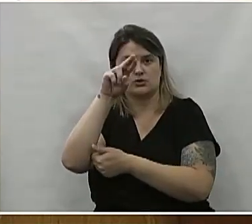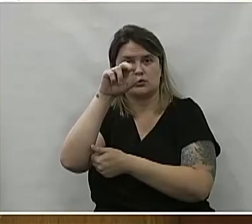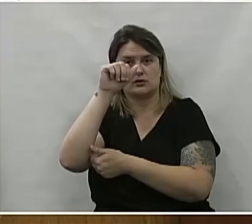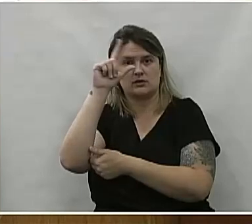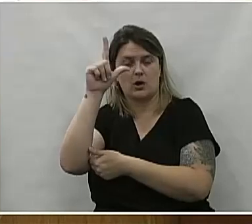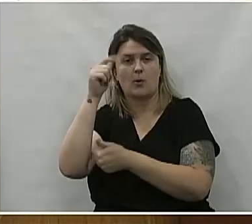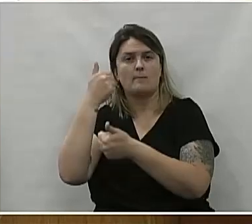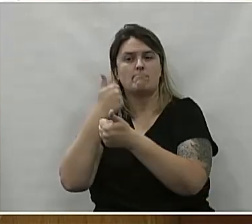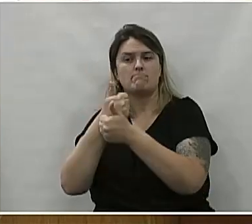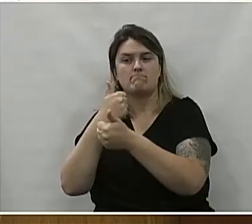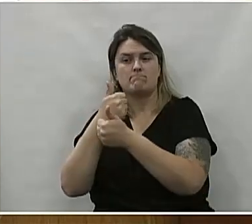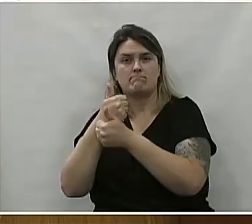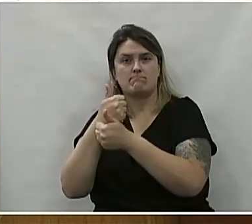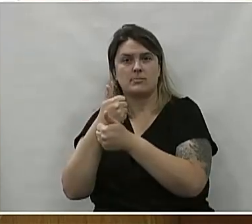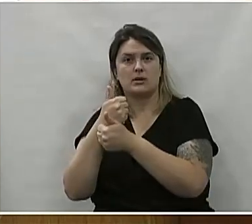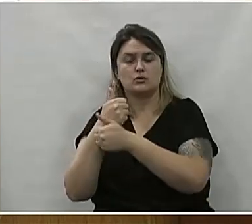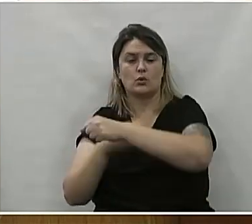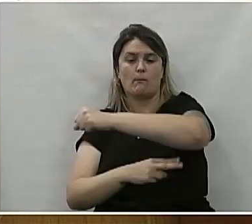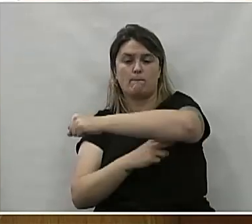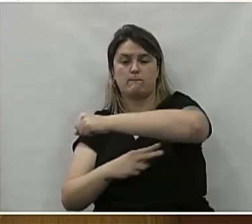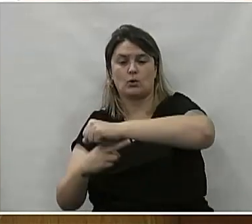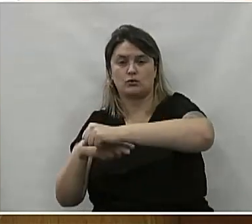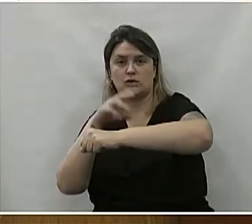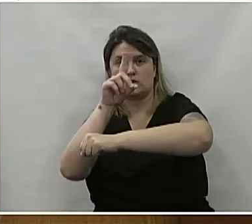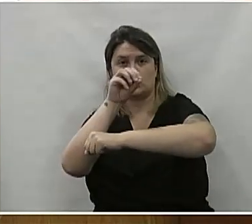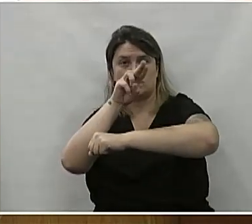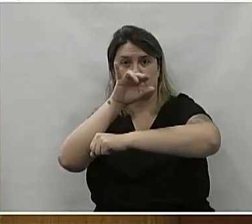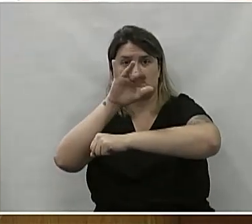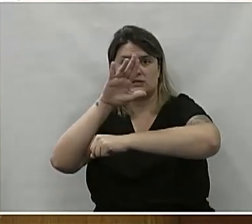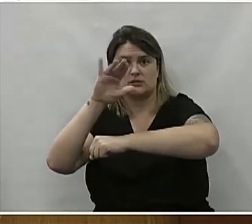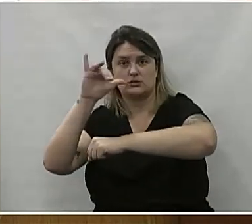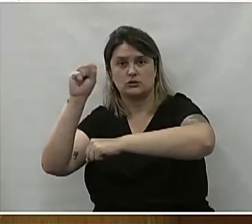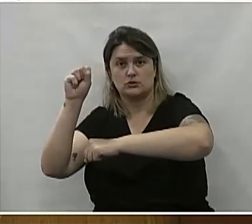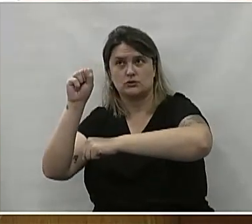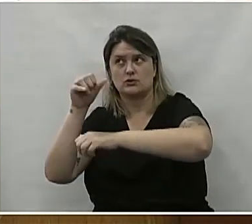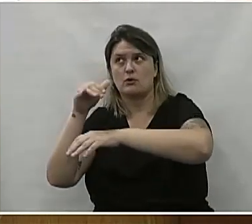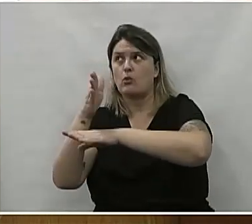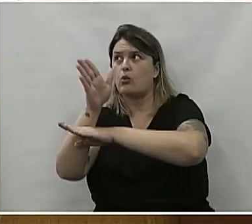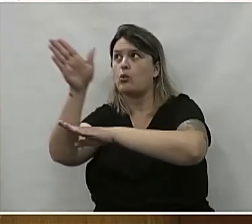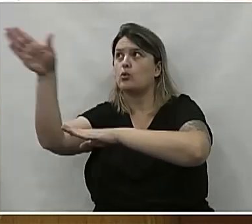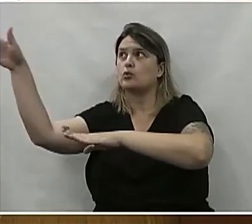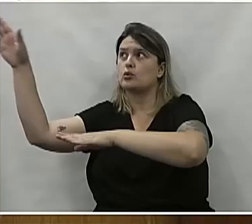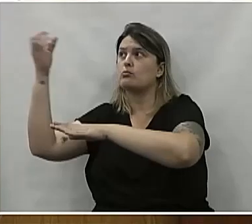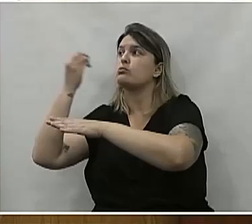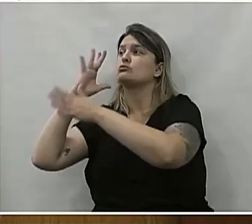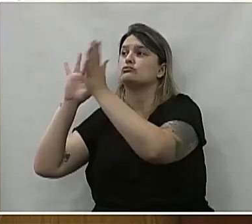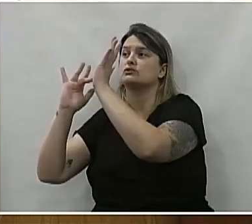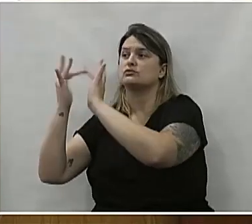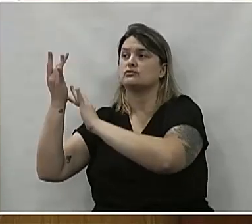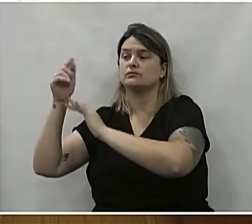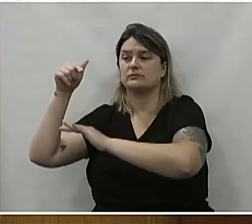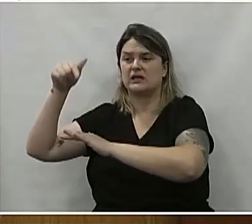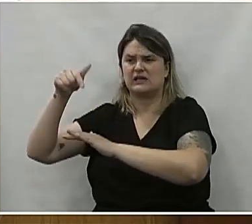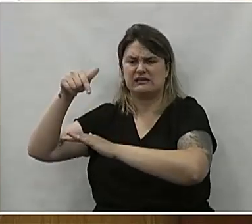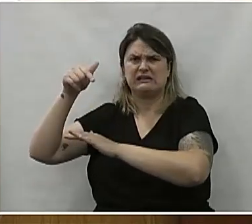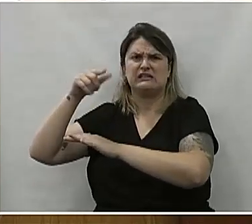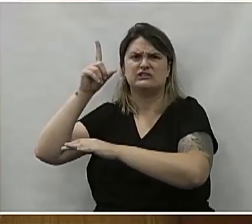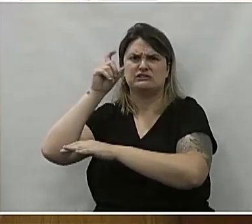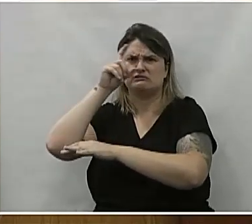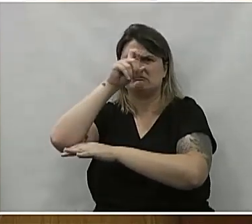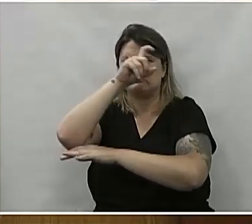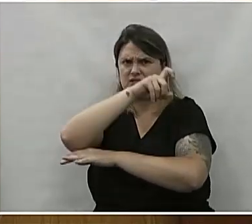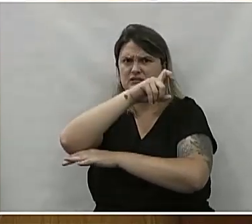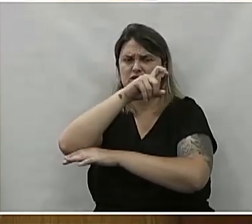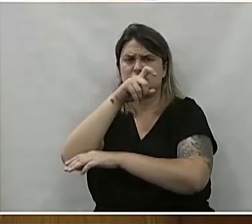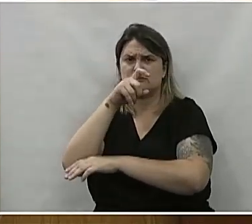trevo Entre o hospital Ponto do Mício E que segue Em direção Ao bairro Bom Jesus Justificativa Em todas as direções Do cruzamento